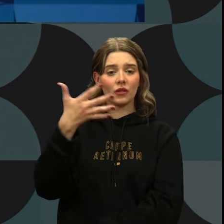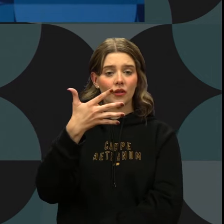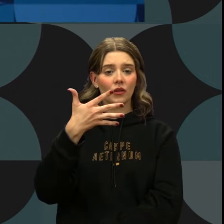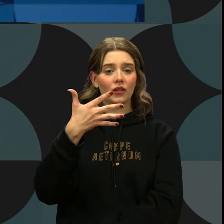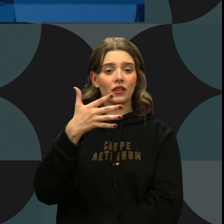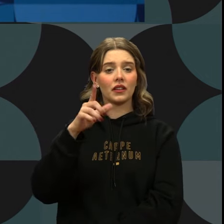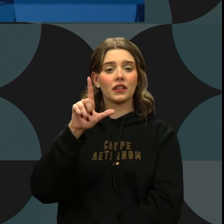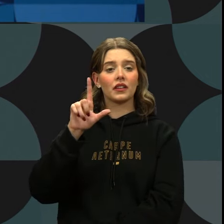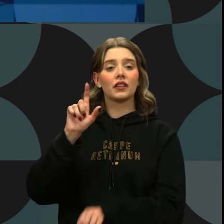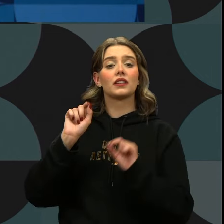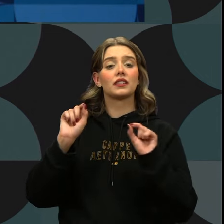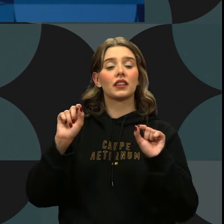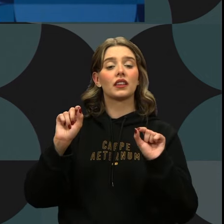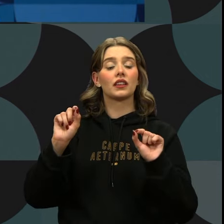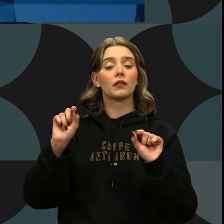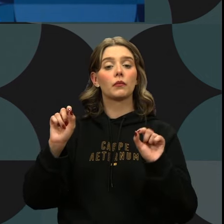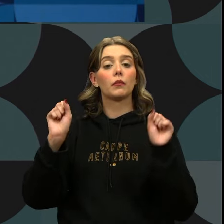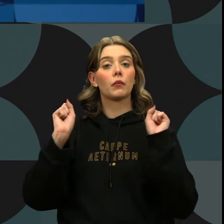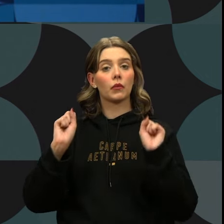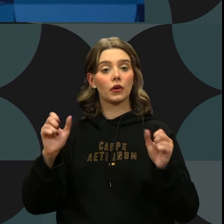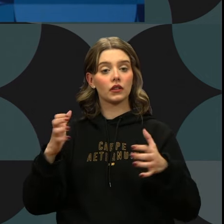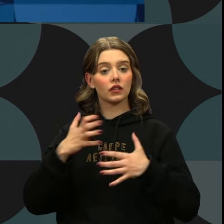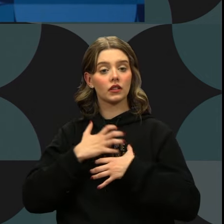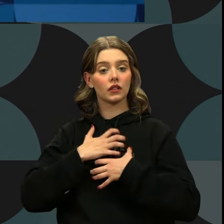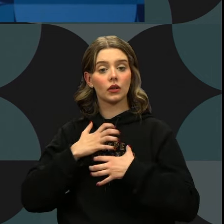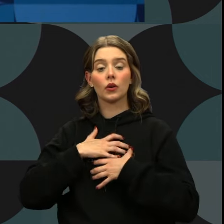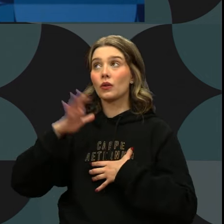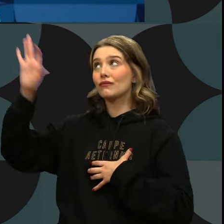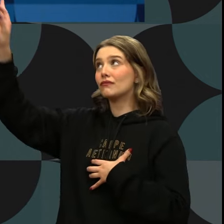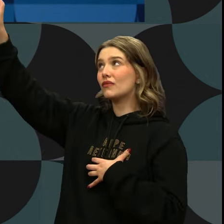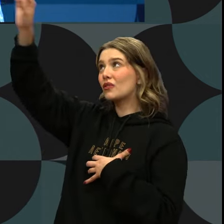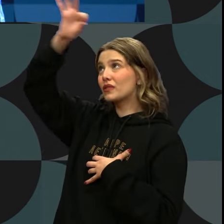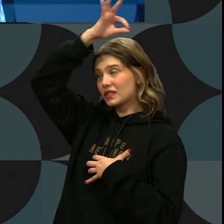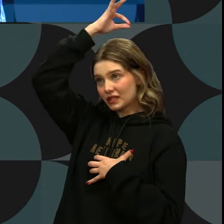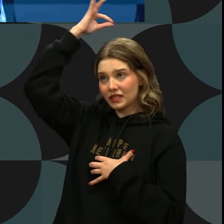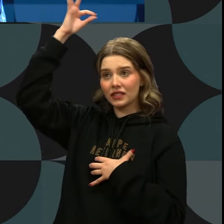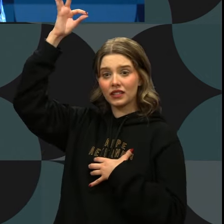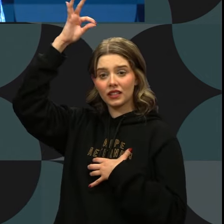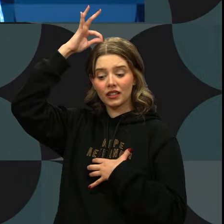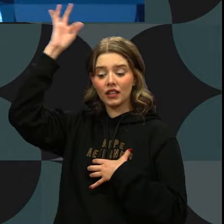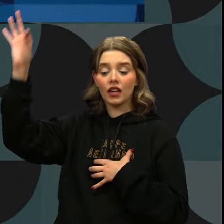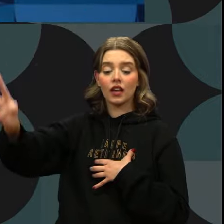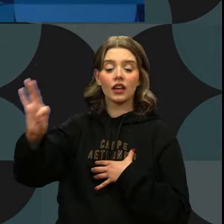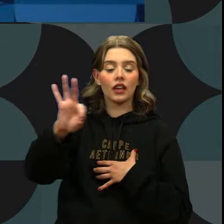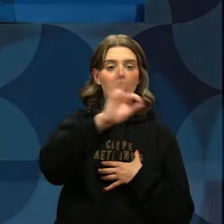tem ouvidos, ouça o que o Espírito diz às igrejas.